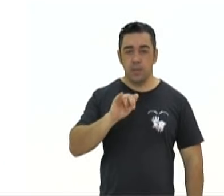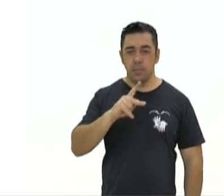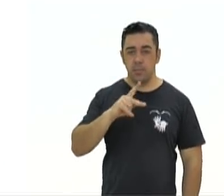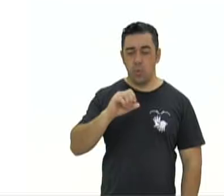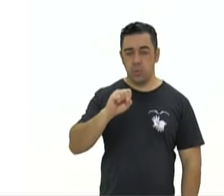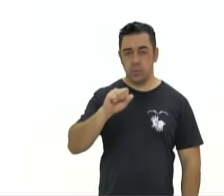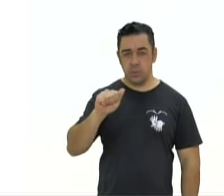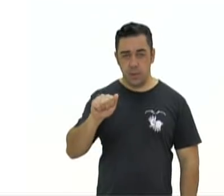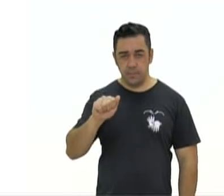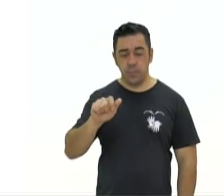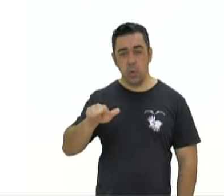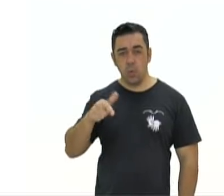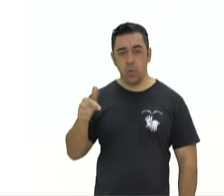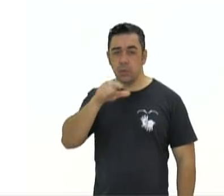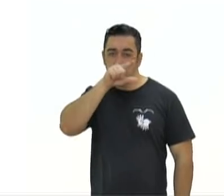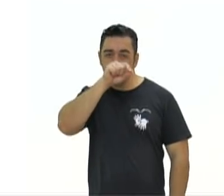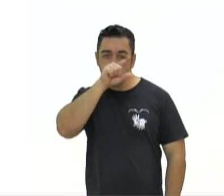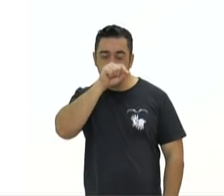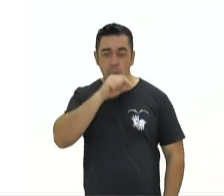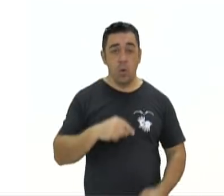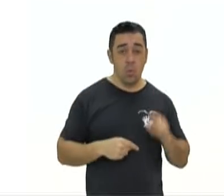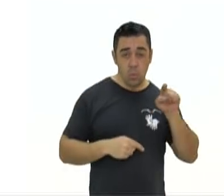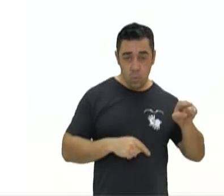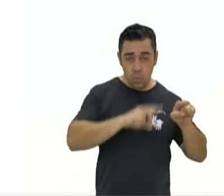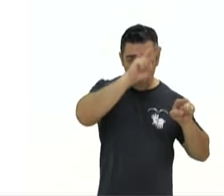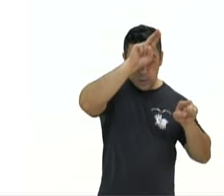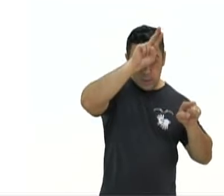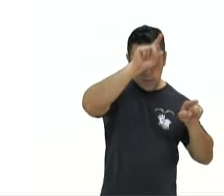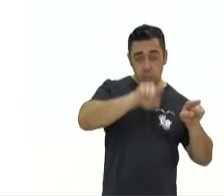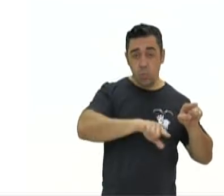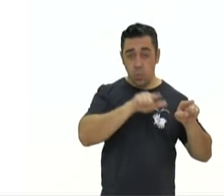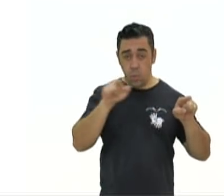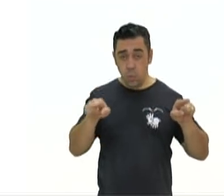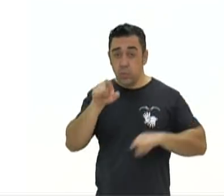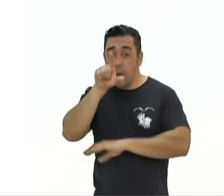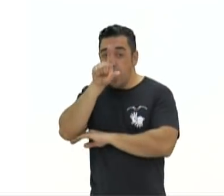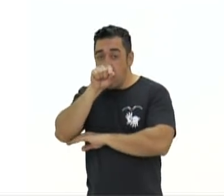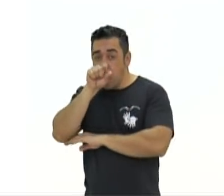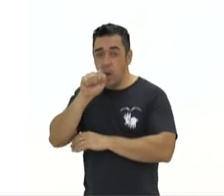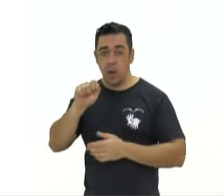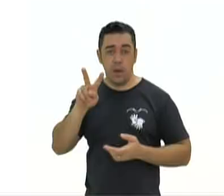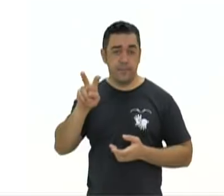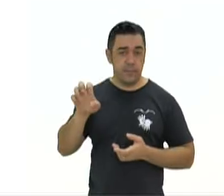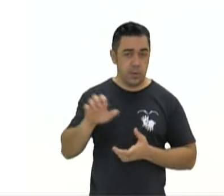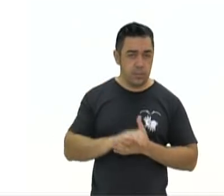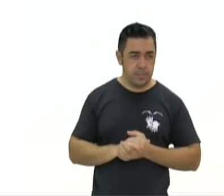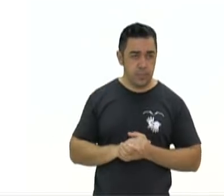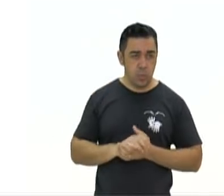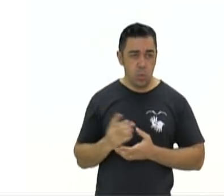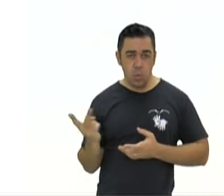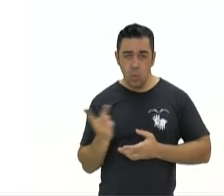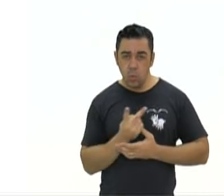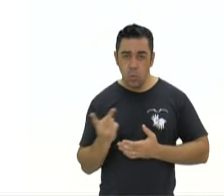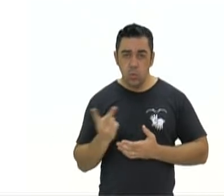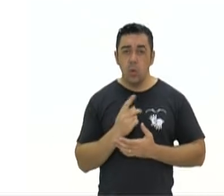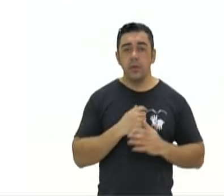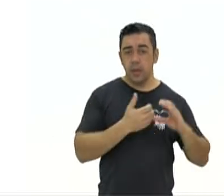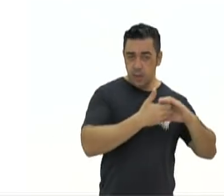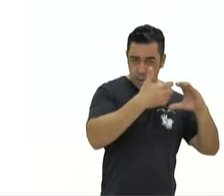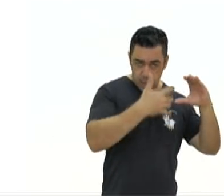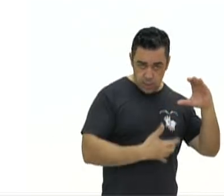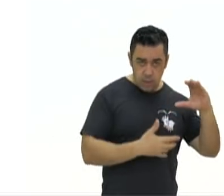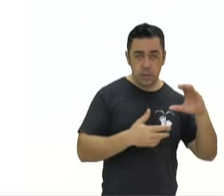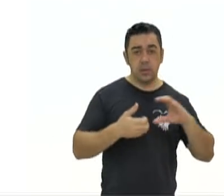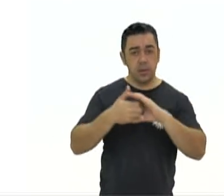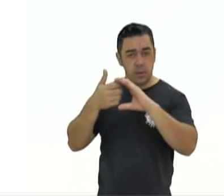beija-flor. Um é um invertebrado, um inseto. O outro é um pássaro, né? Um vertebrado. Então, eles têm características em comuns.